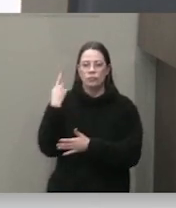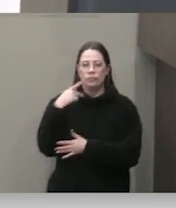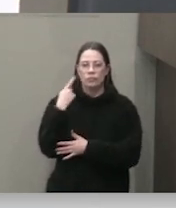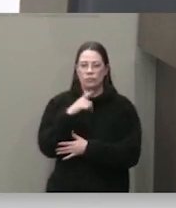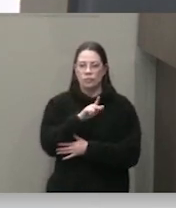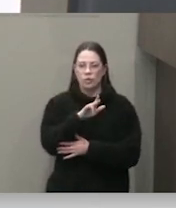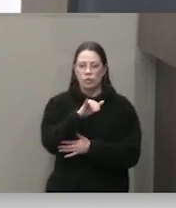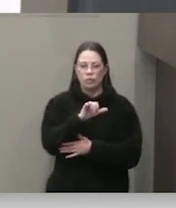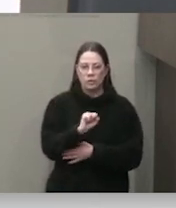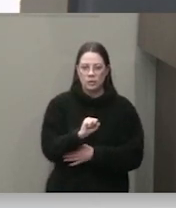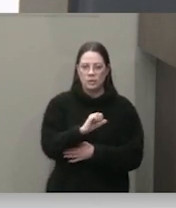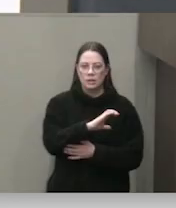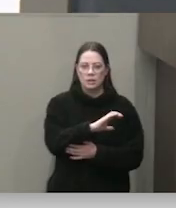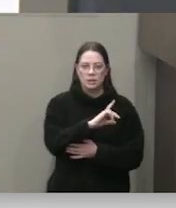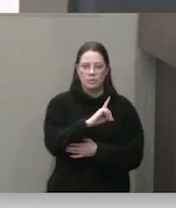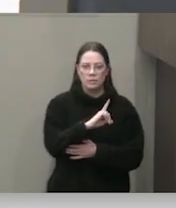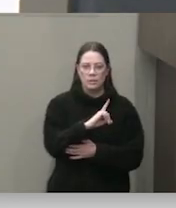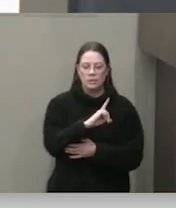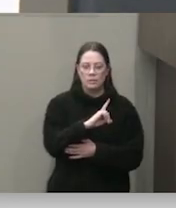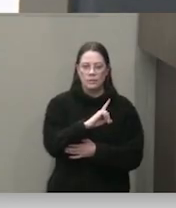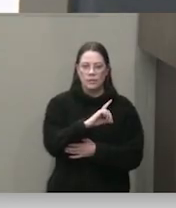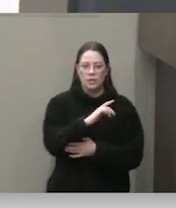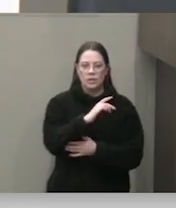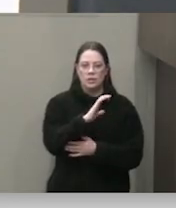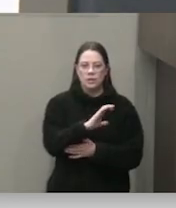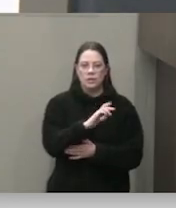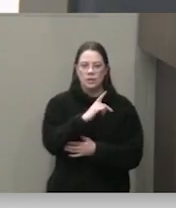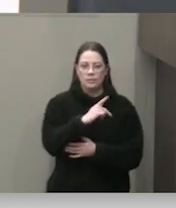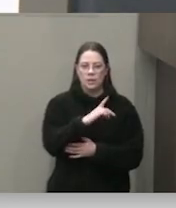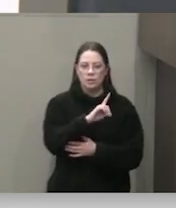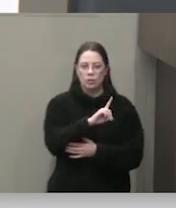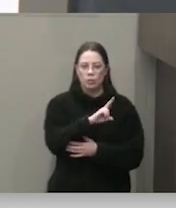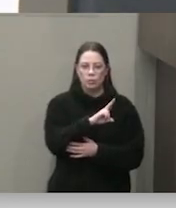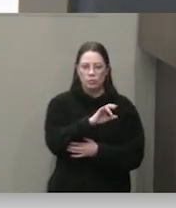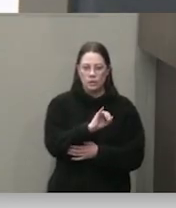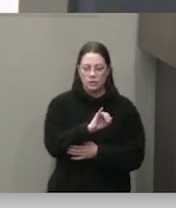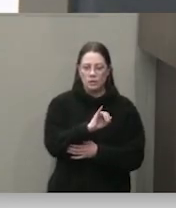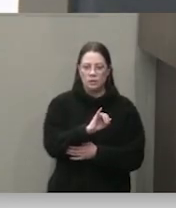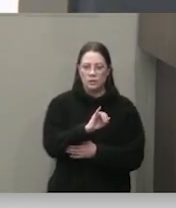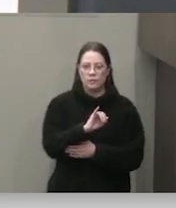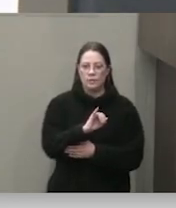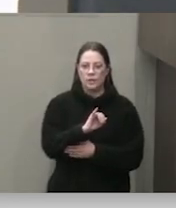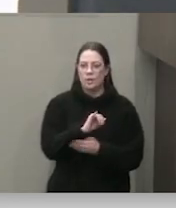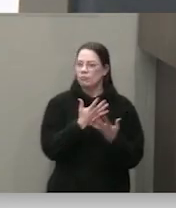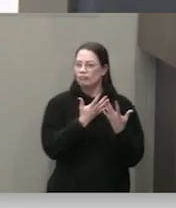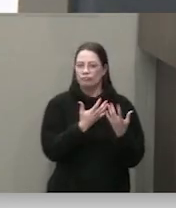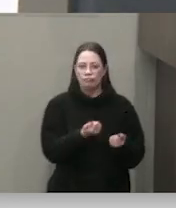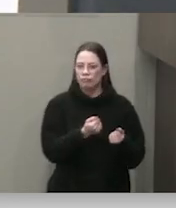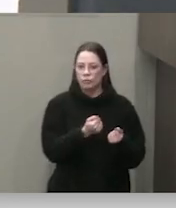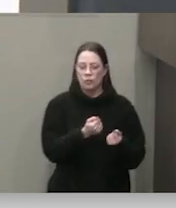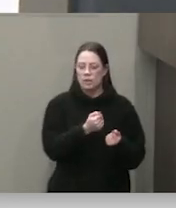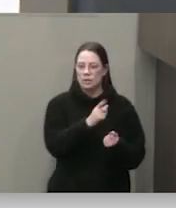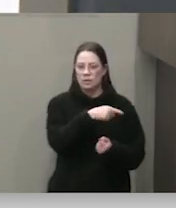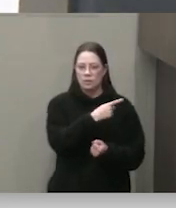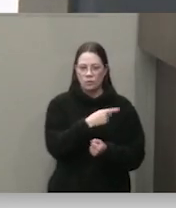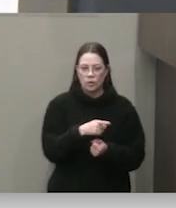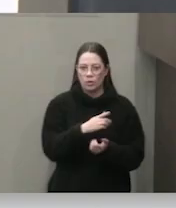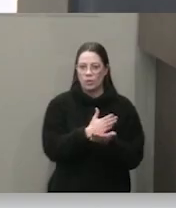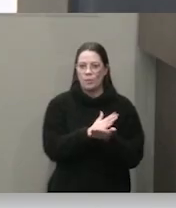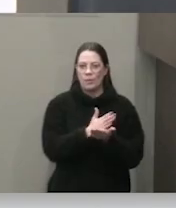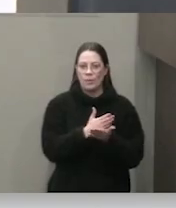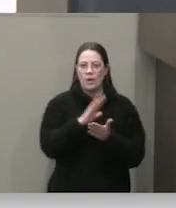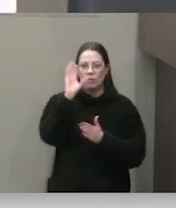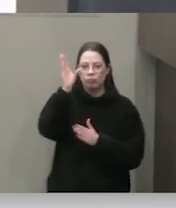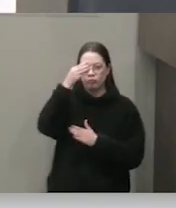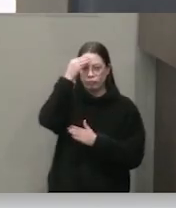Vomar Valendorf. CPDUI, vereadora Zéva Valério Lorenzato Regina Costa Santos, emitem parecer pelo não acatamento do veto parcial, pois entendem que o